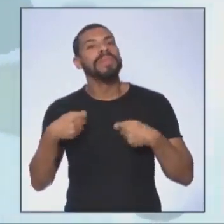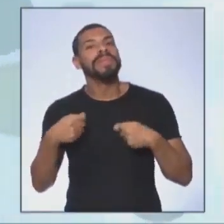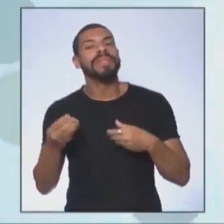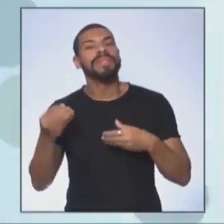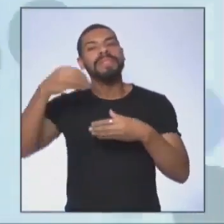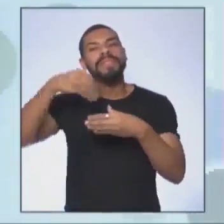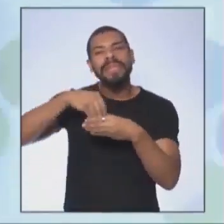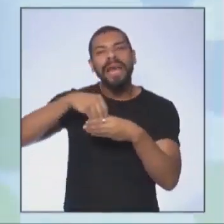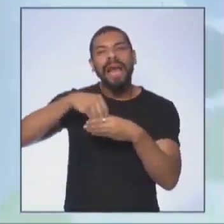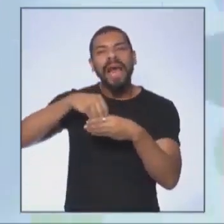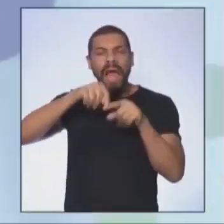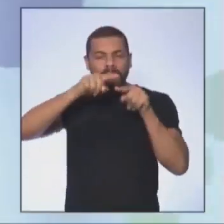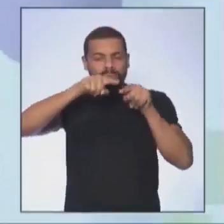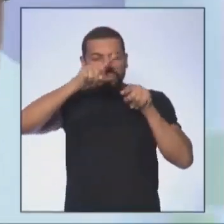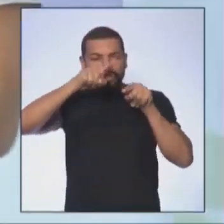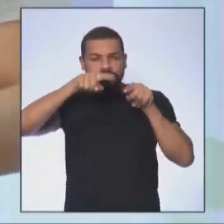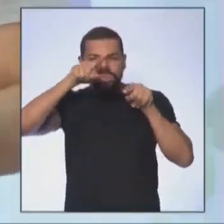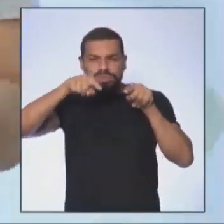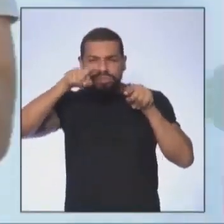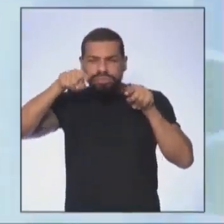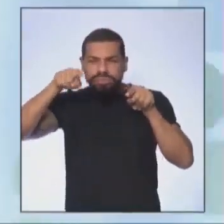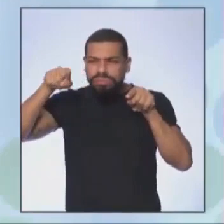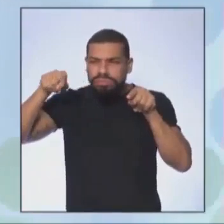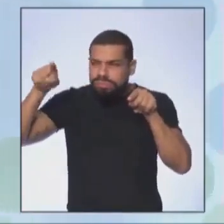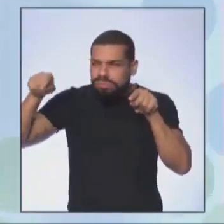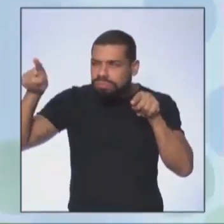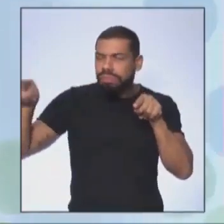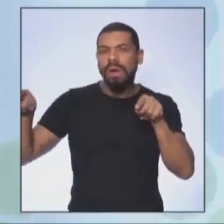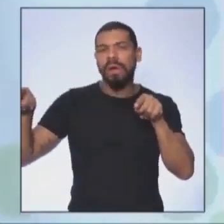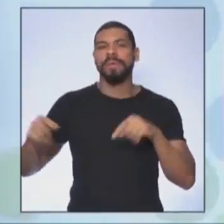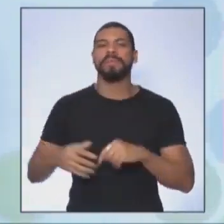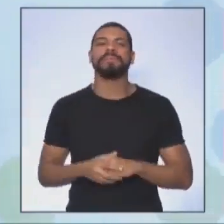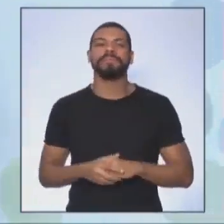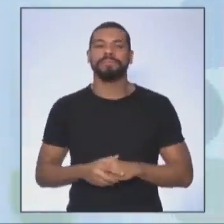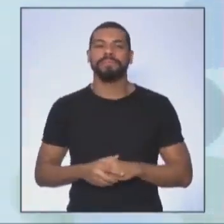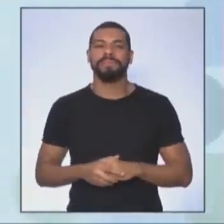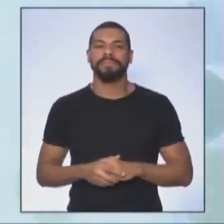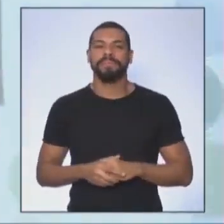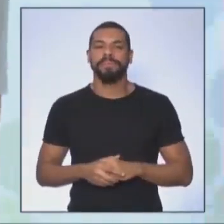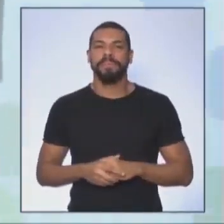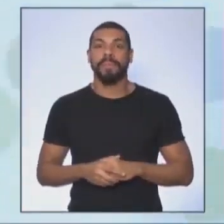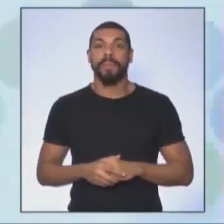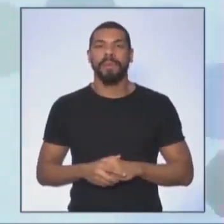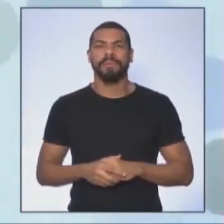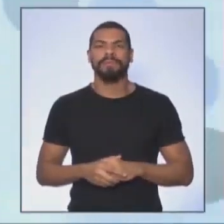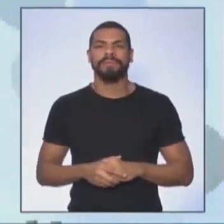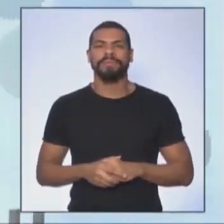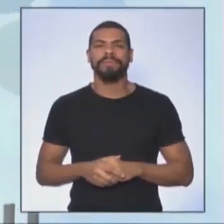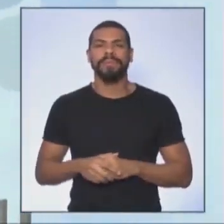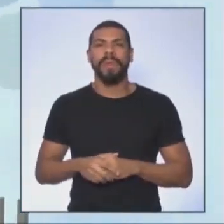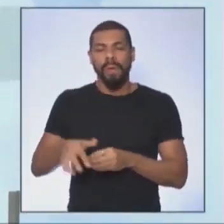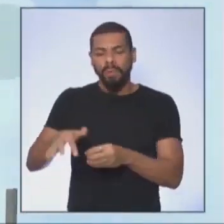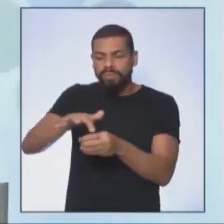uma frequência de vibração natural. Como, por exemplo, a gente consegue ouvir a dela.